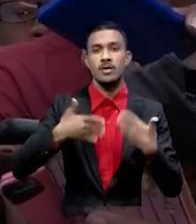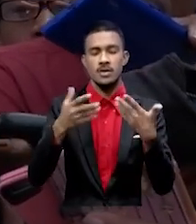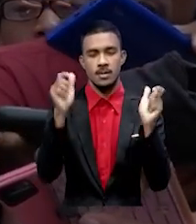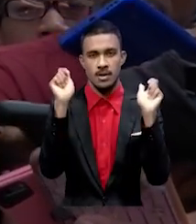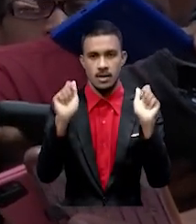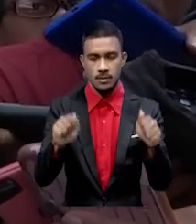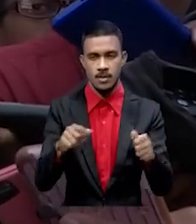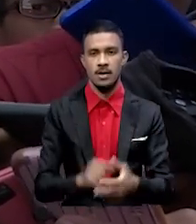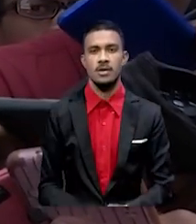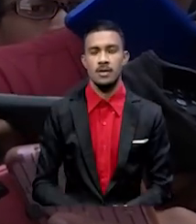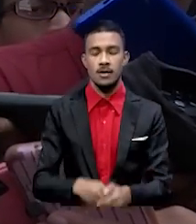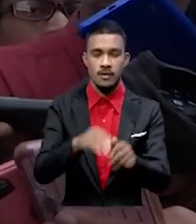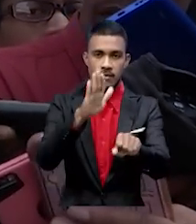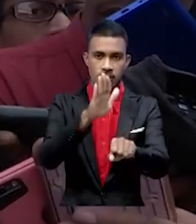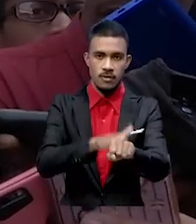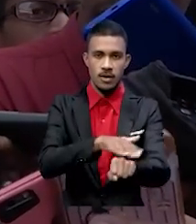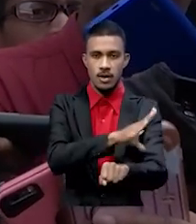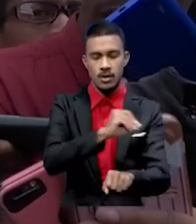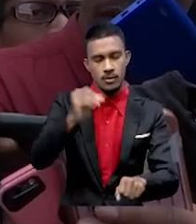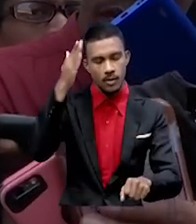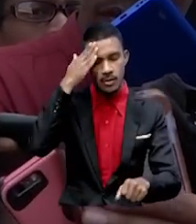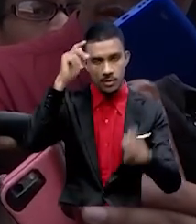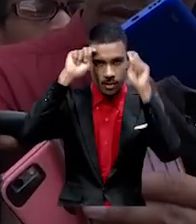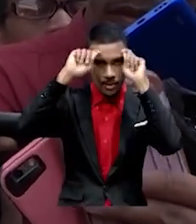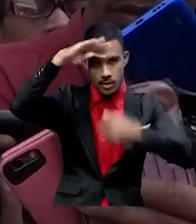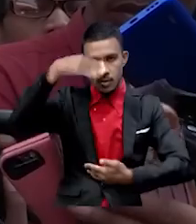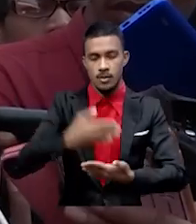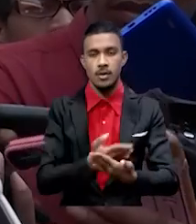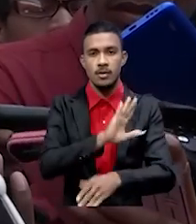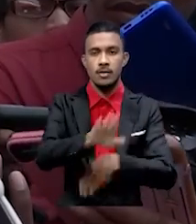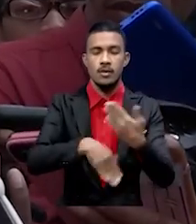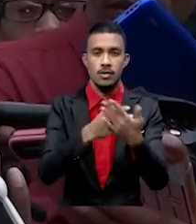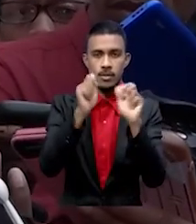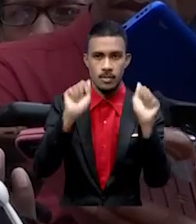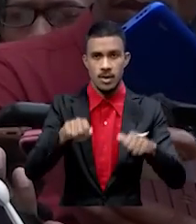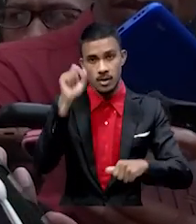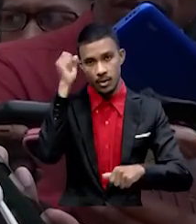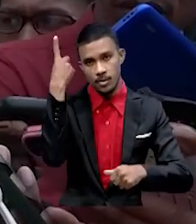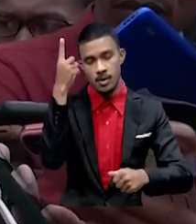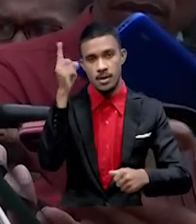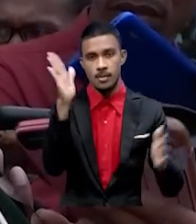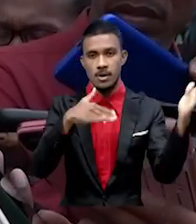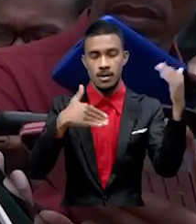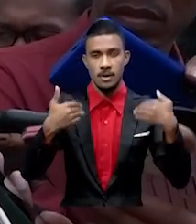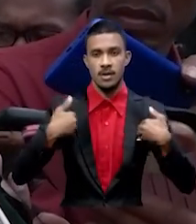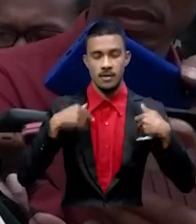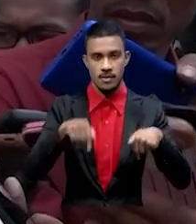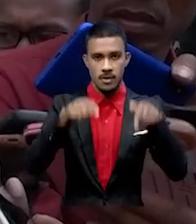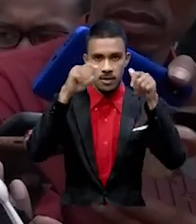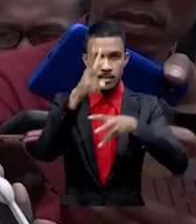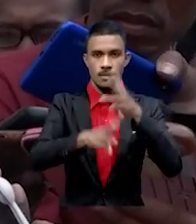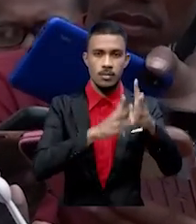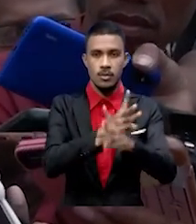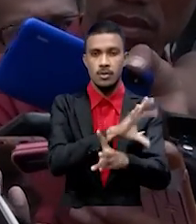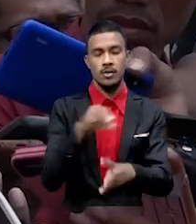catubele fano consciência timoruan ototo Nia para bele mos compreende problema e mundo e compreende ita nia